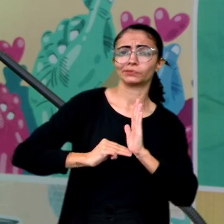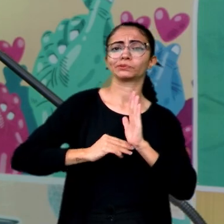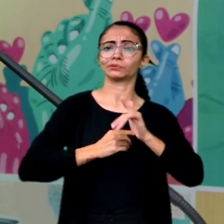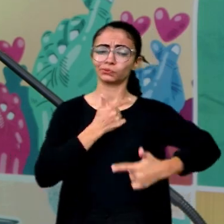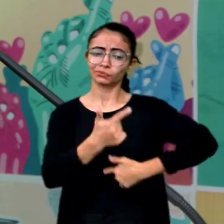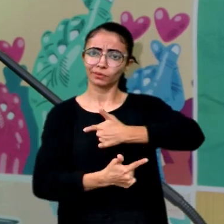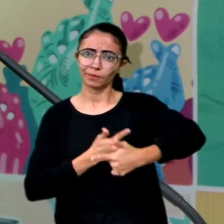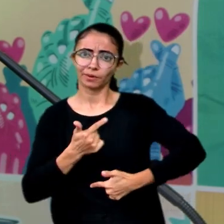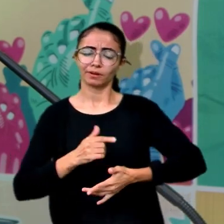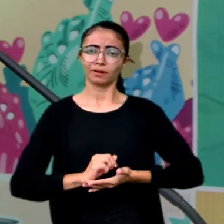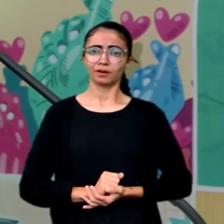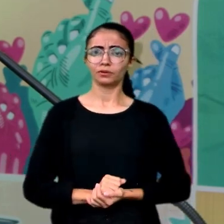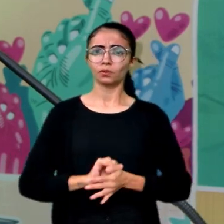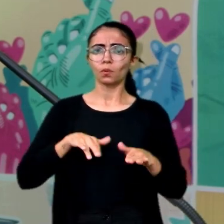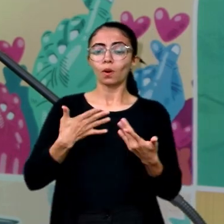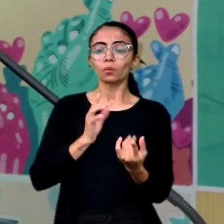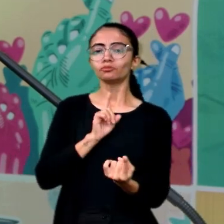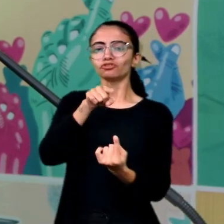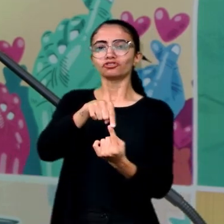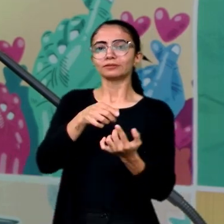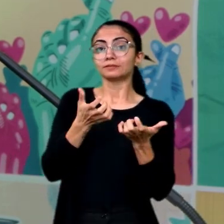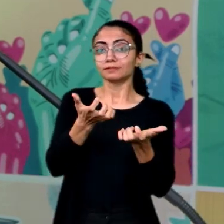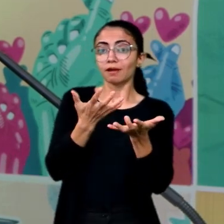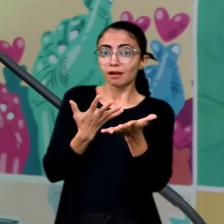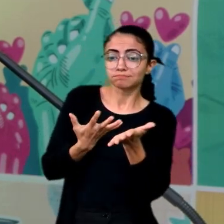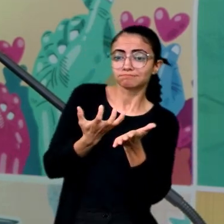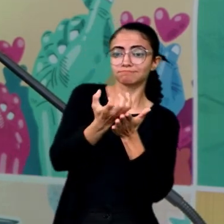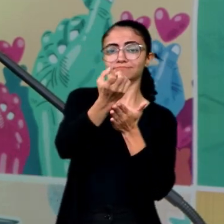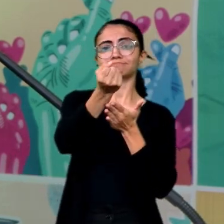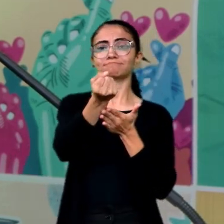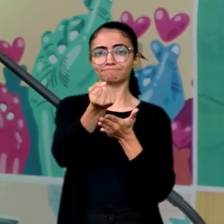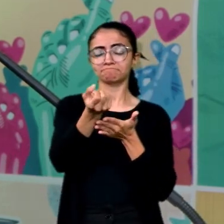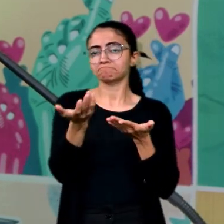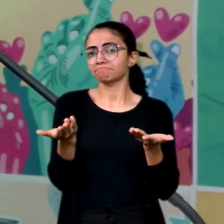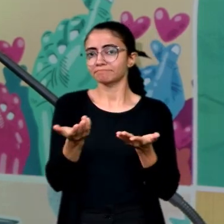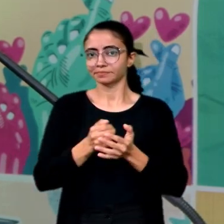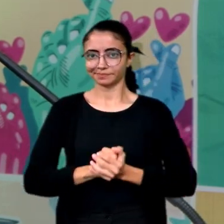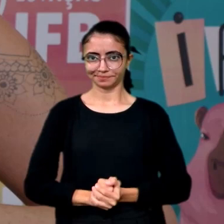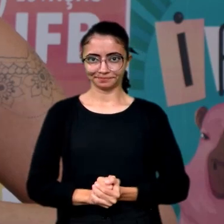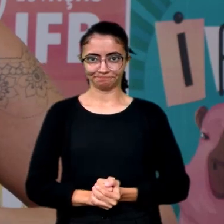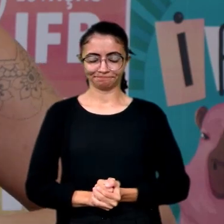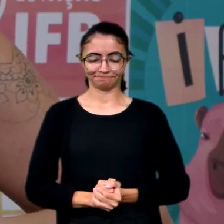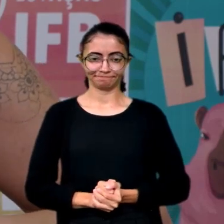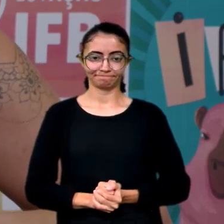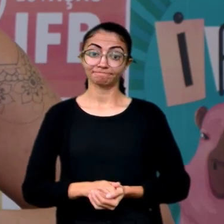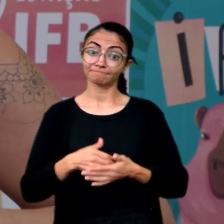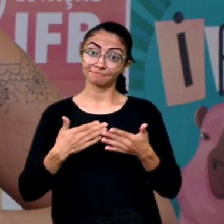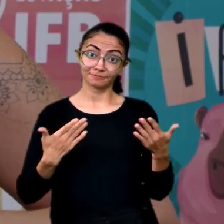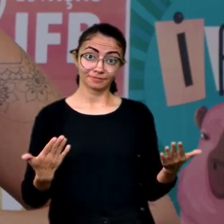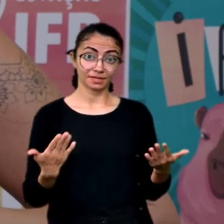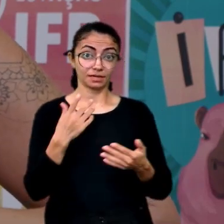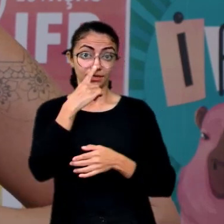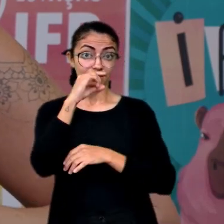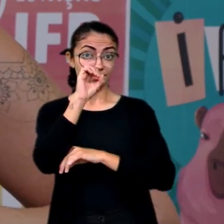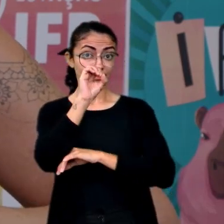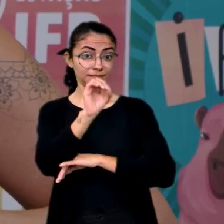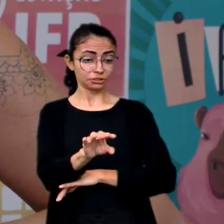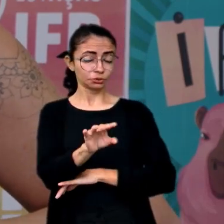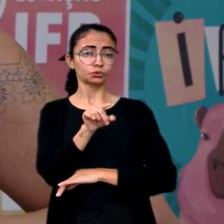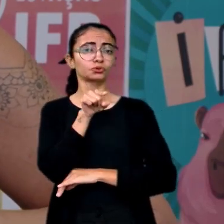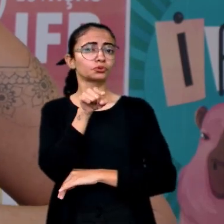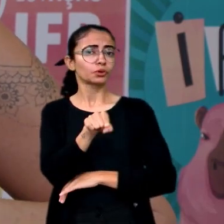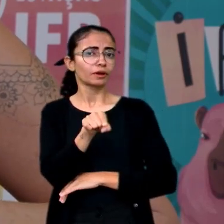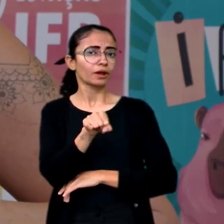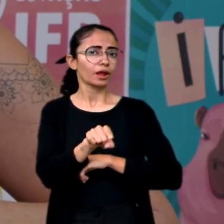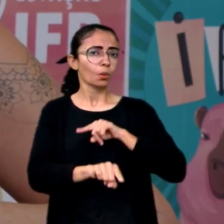os objetivos que se espera atingir com essa iniciativa? Então, lixo é alguma coisa que não